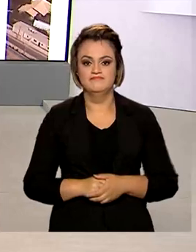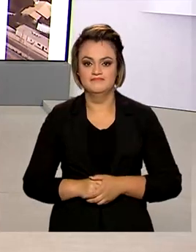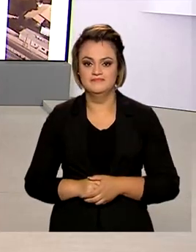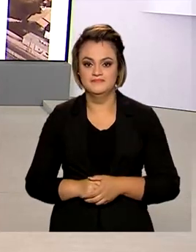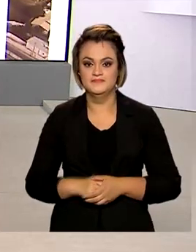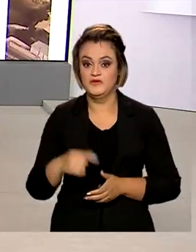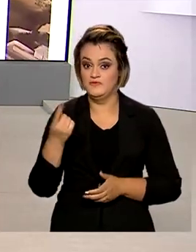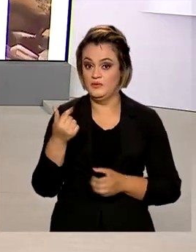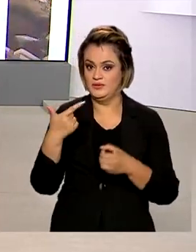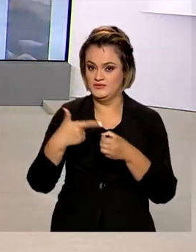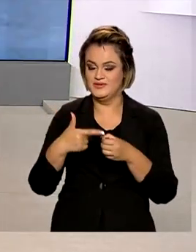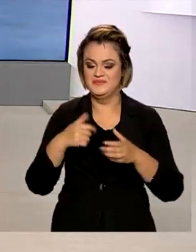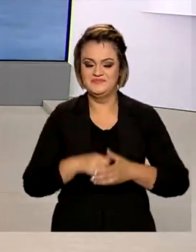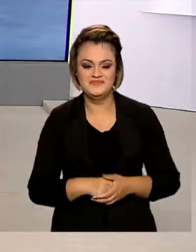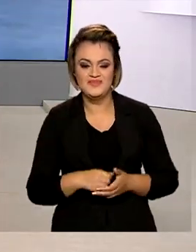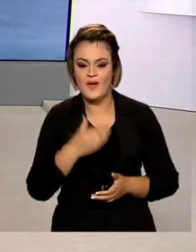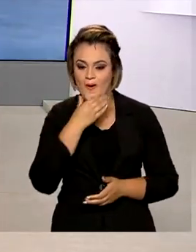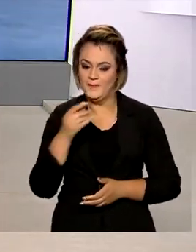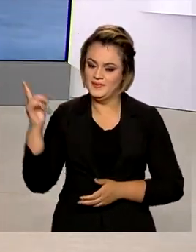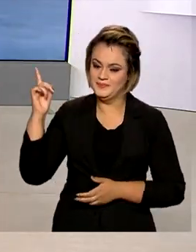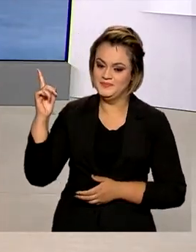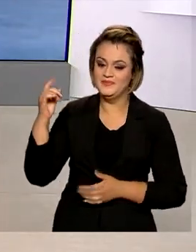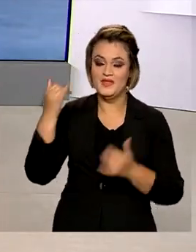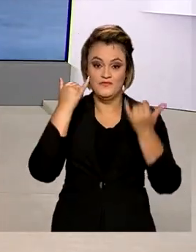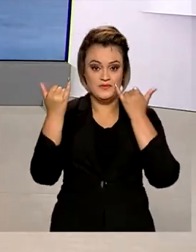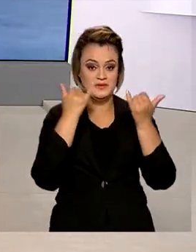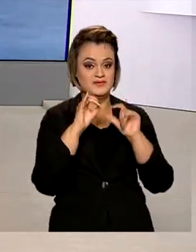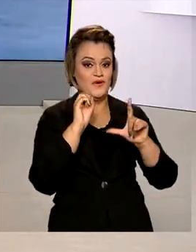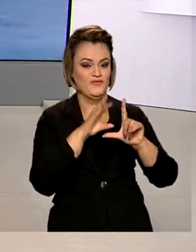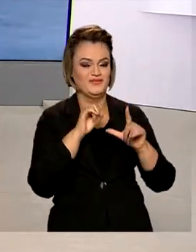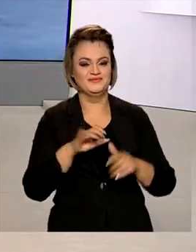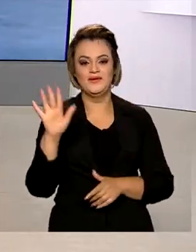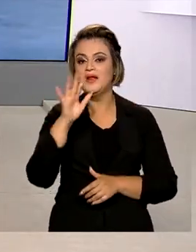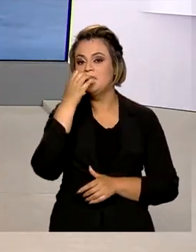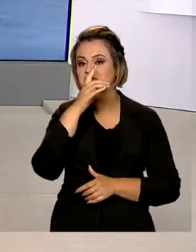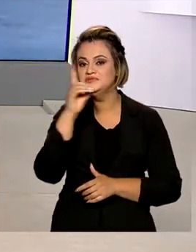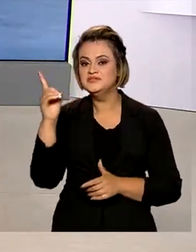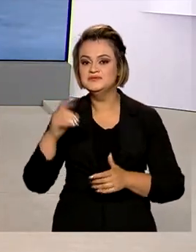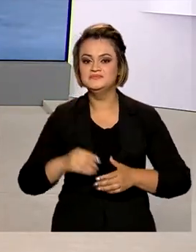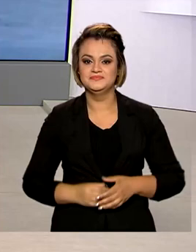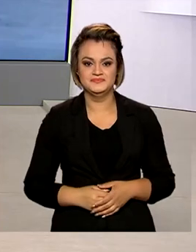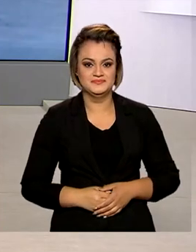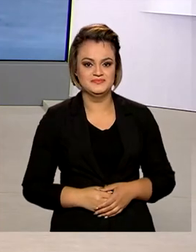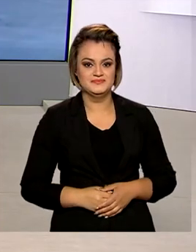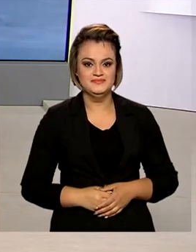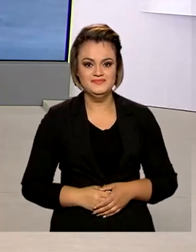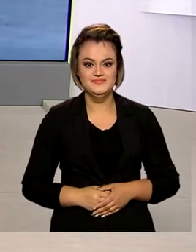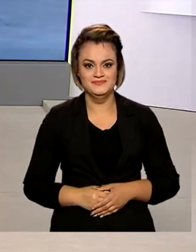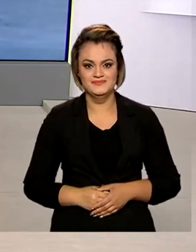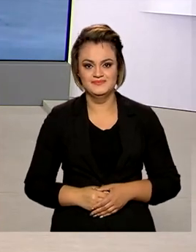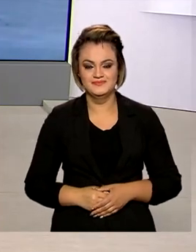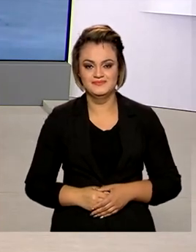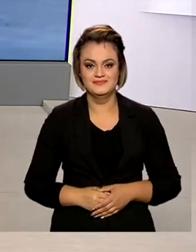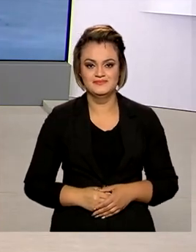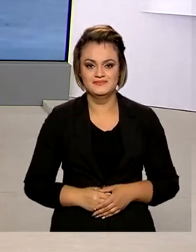consumidores. Glauco de Queiroz traz as informações ao vivo para a gente. Bom dia, Glauco.